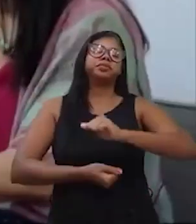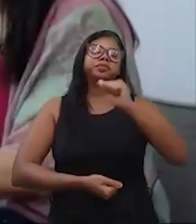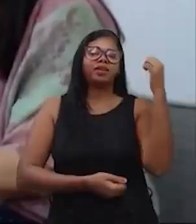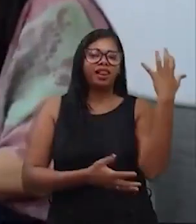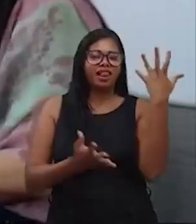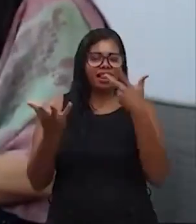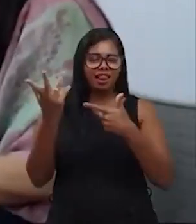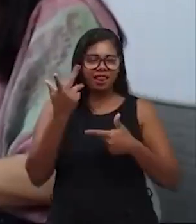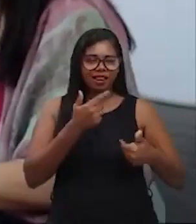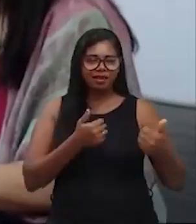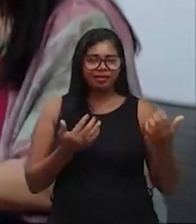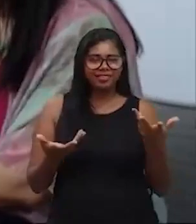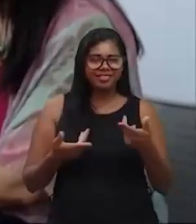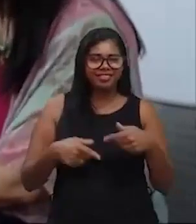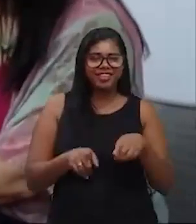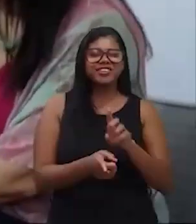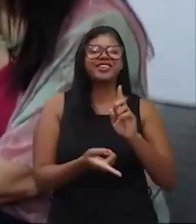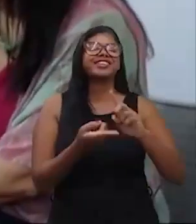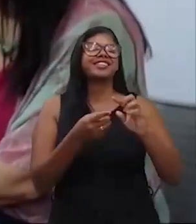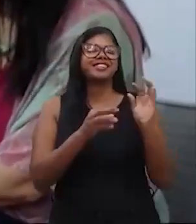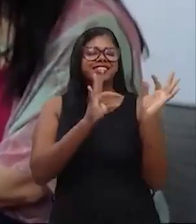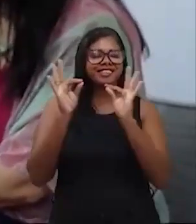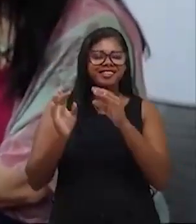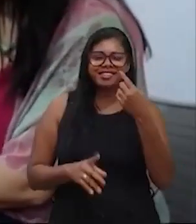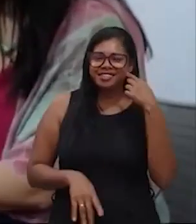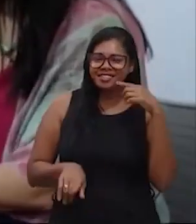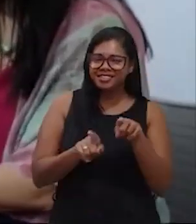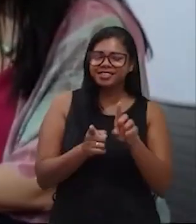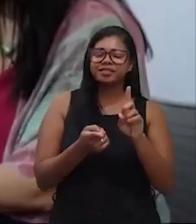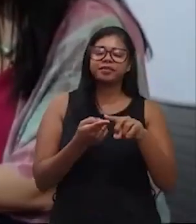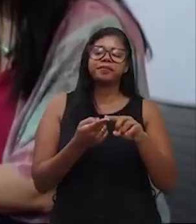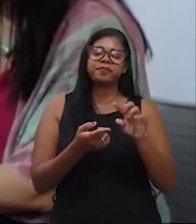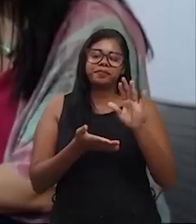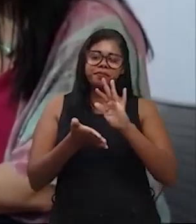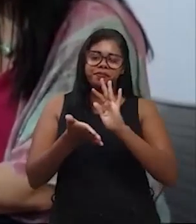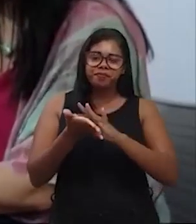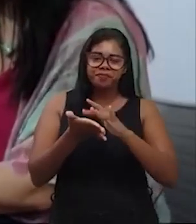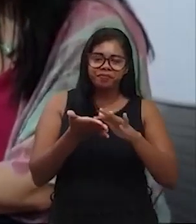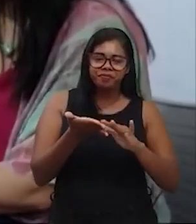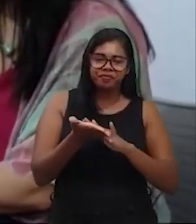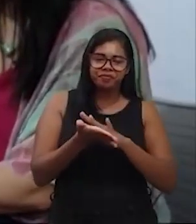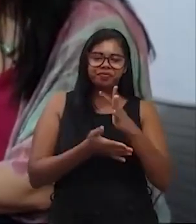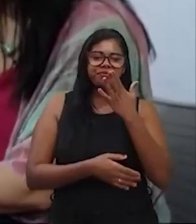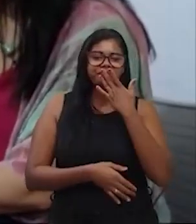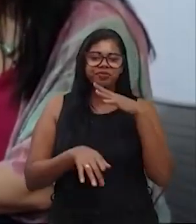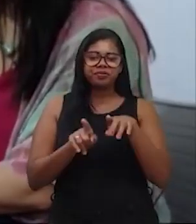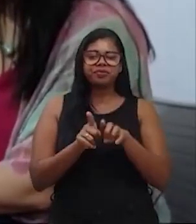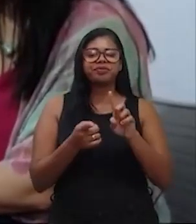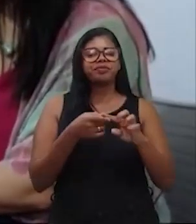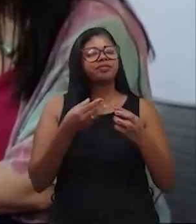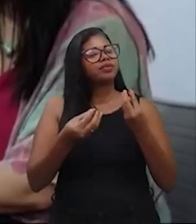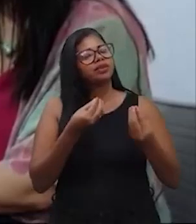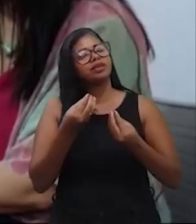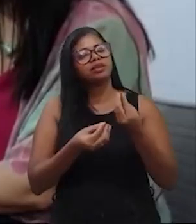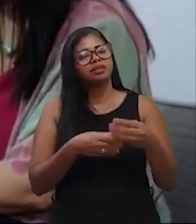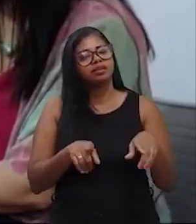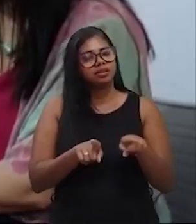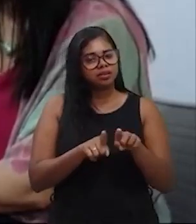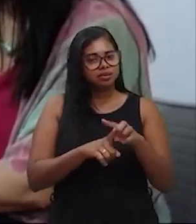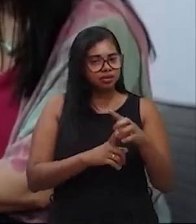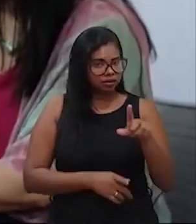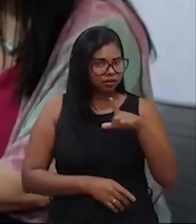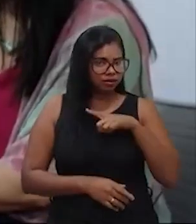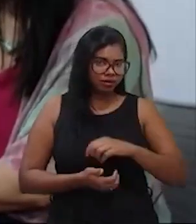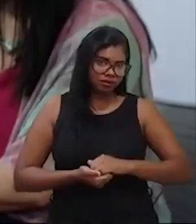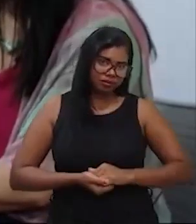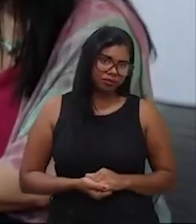Cartazes lindos, maravilhosos. Depois eu metia o dedo ali e fazia várias coisas. Então, como também a gente não